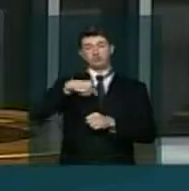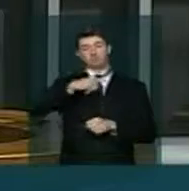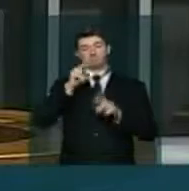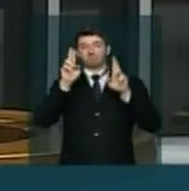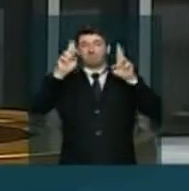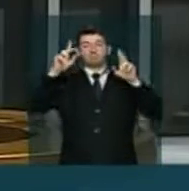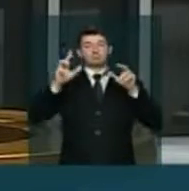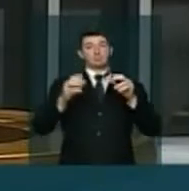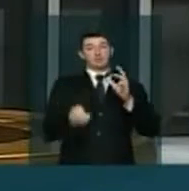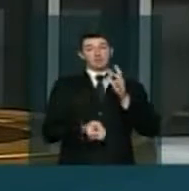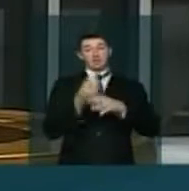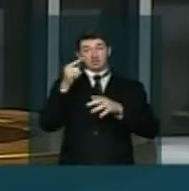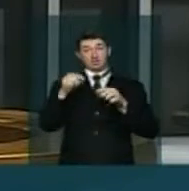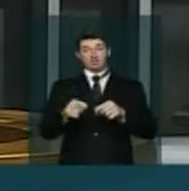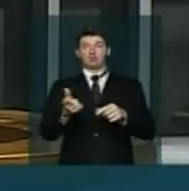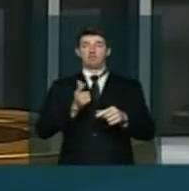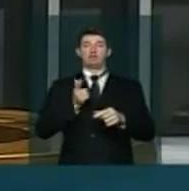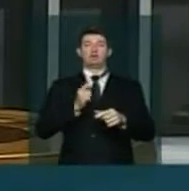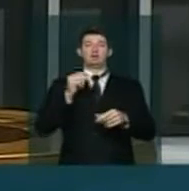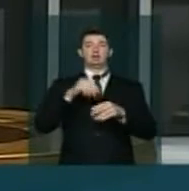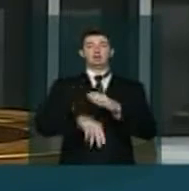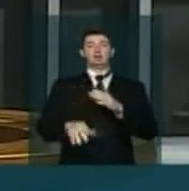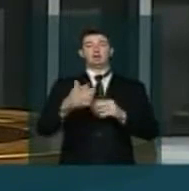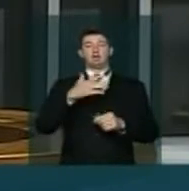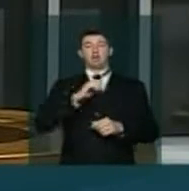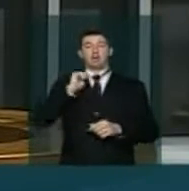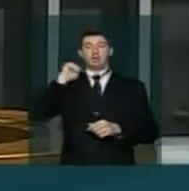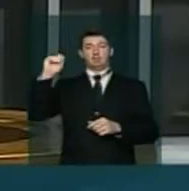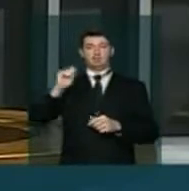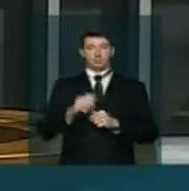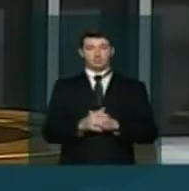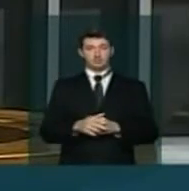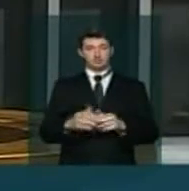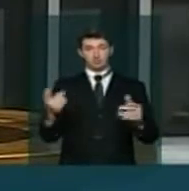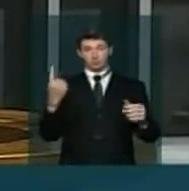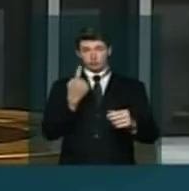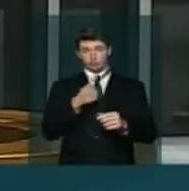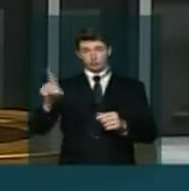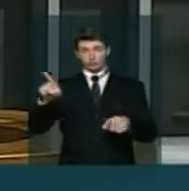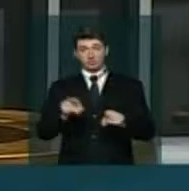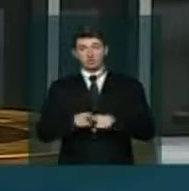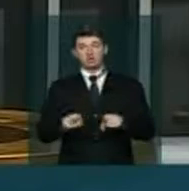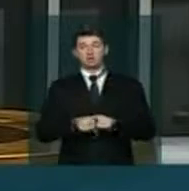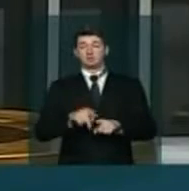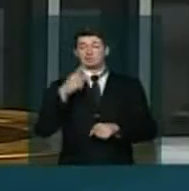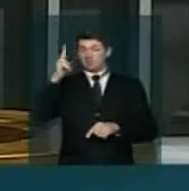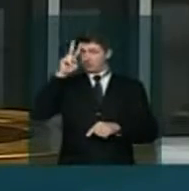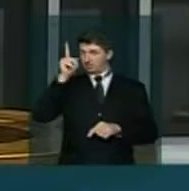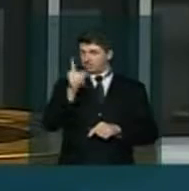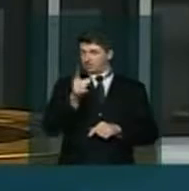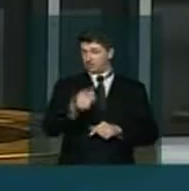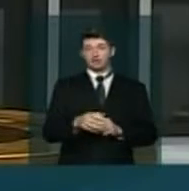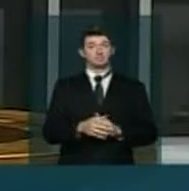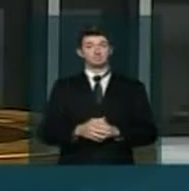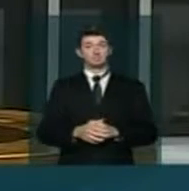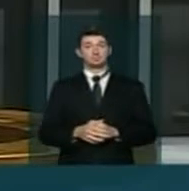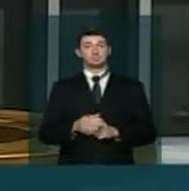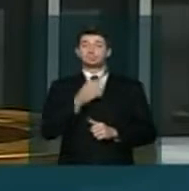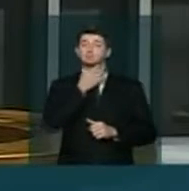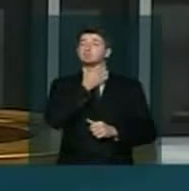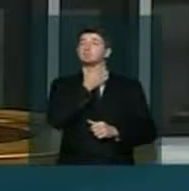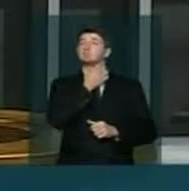que a inauguração se dê ainda dentro do mês de abril. E por fim, eu queria lembrar